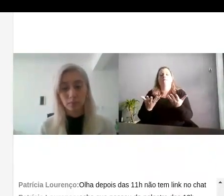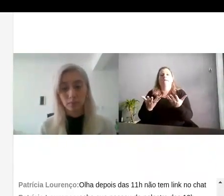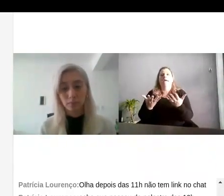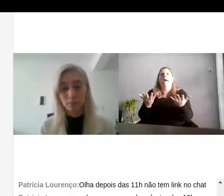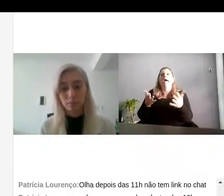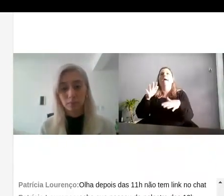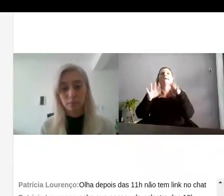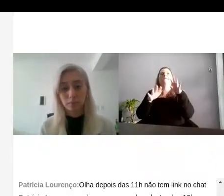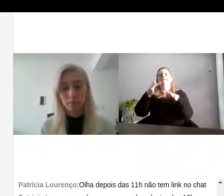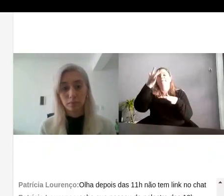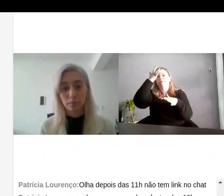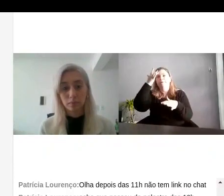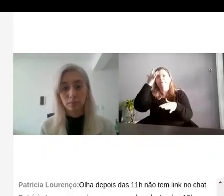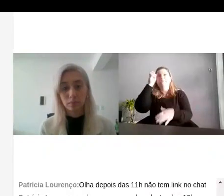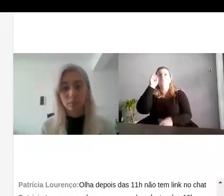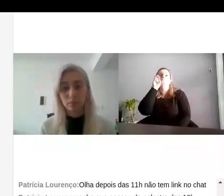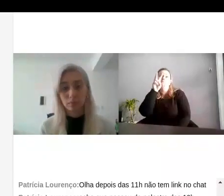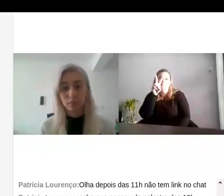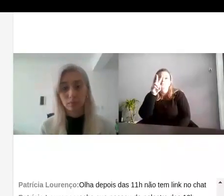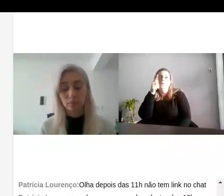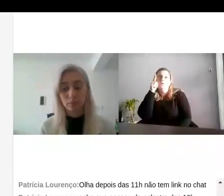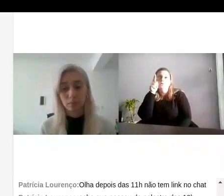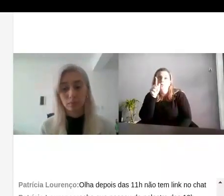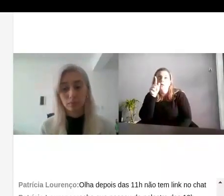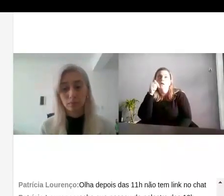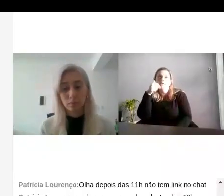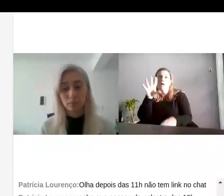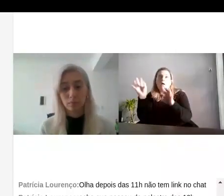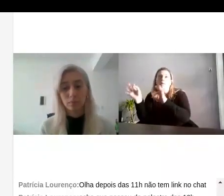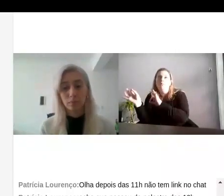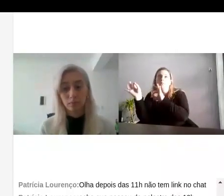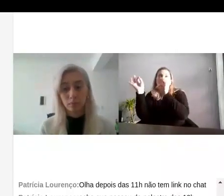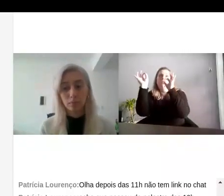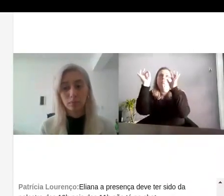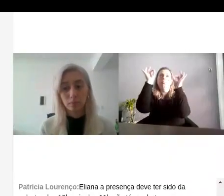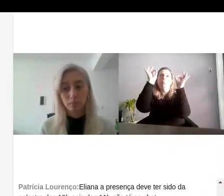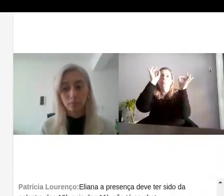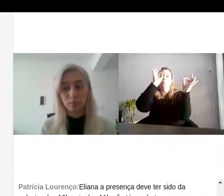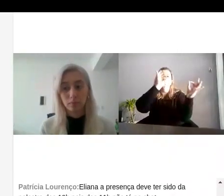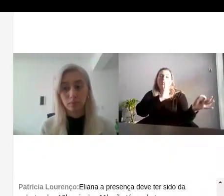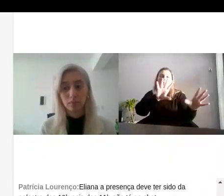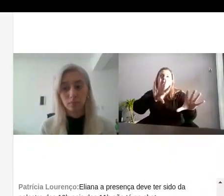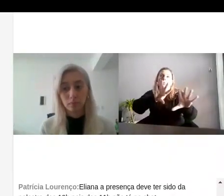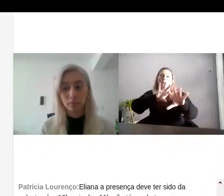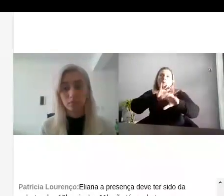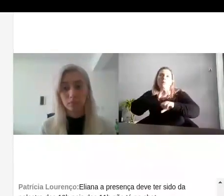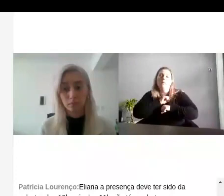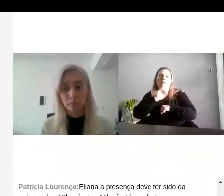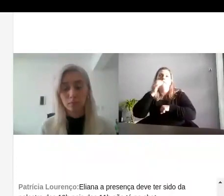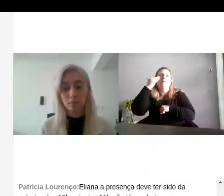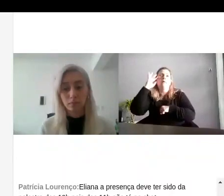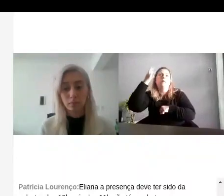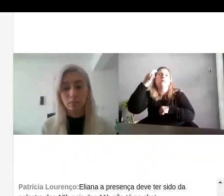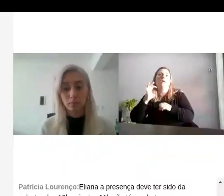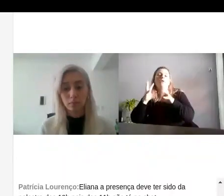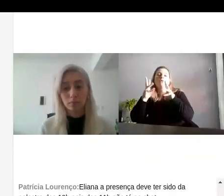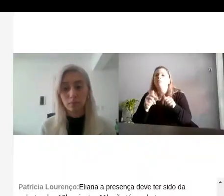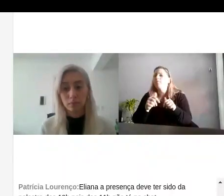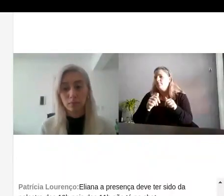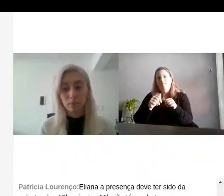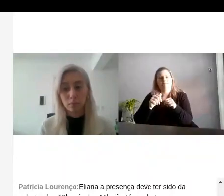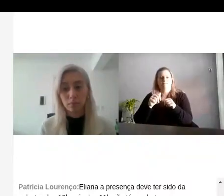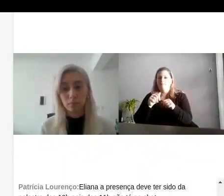quem enxerga vai fruir toda a obra, mesmo sendo uma obra de dança, vai entender todo, não, tem coisas que pessoas